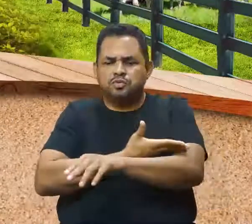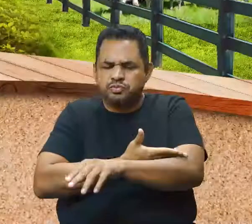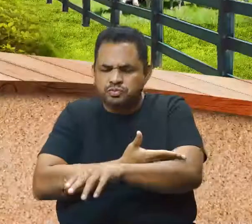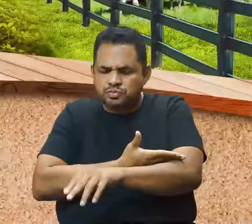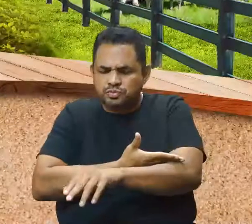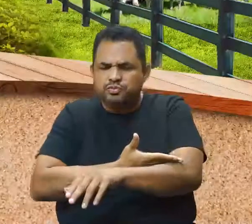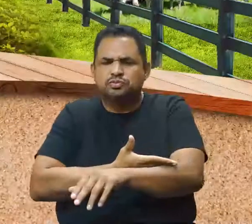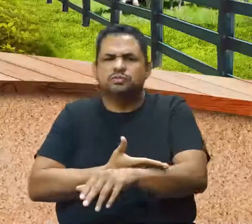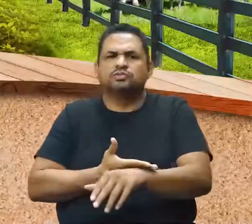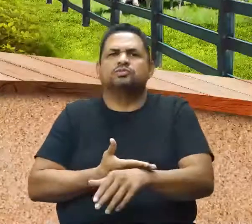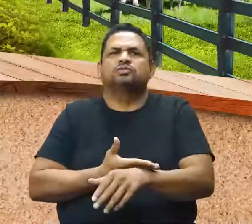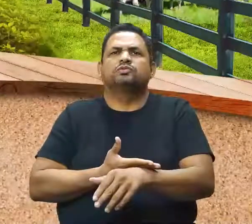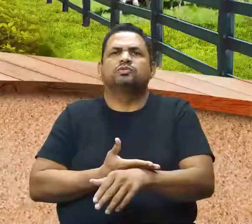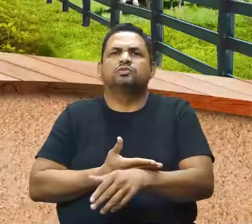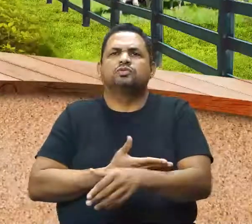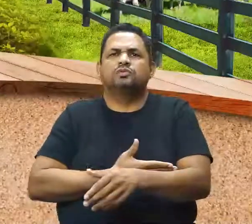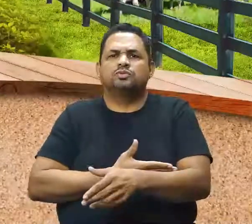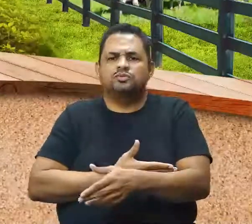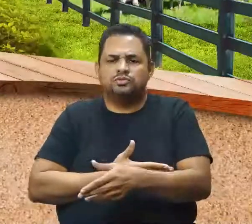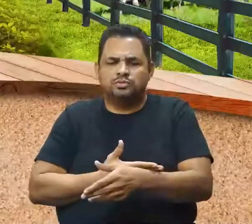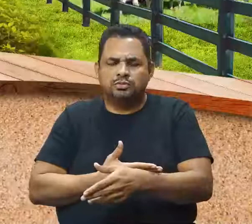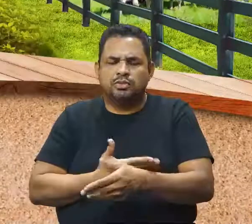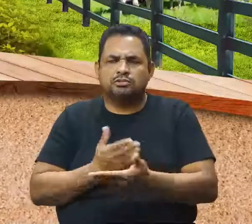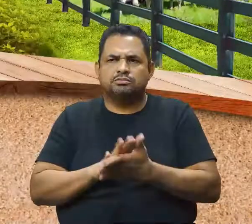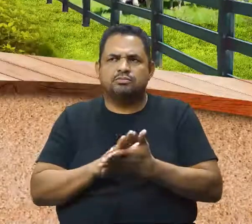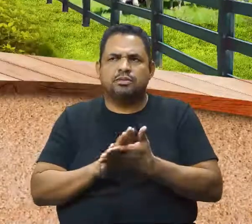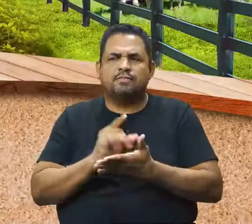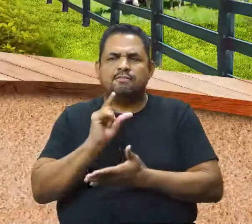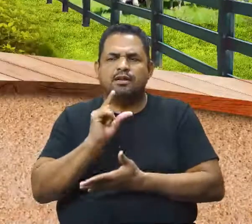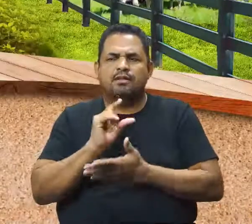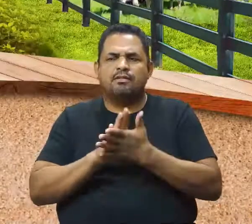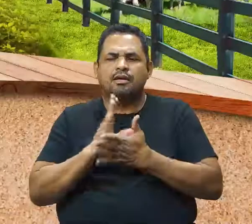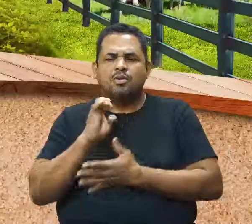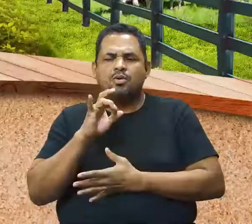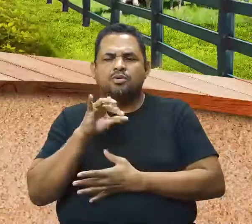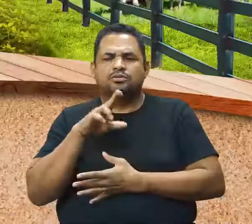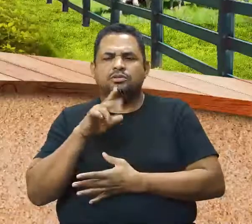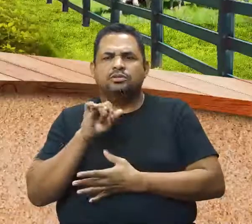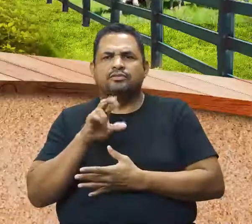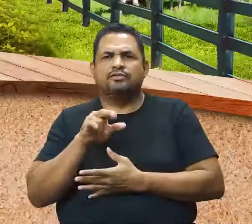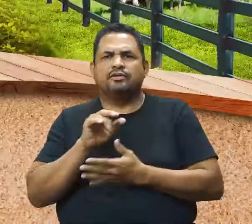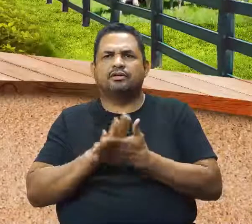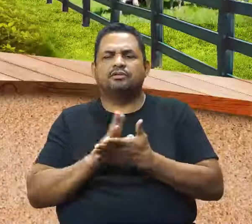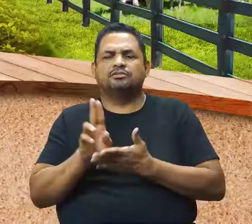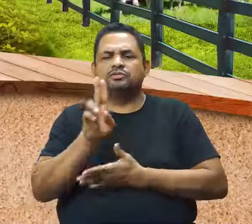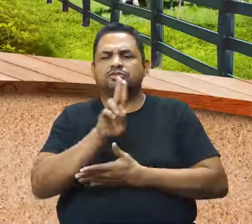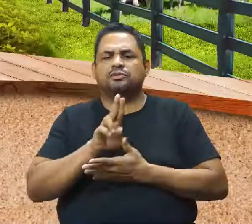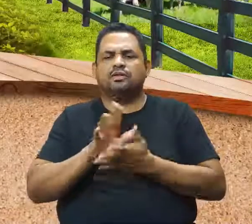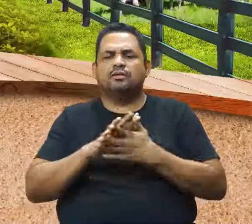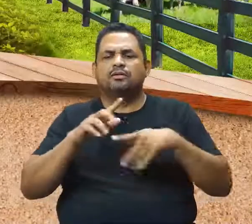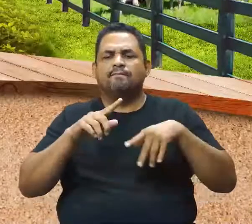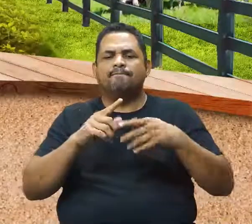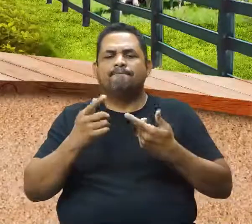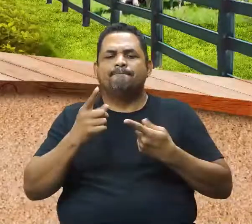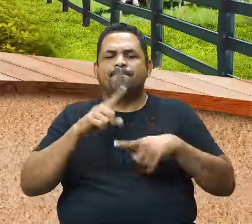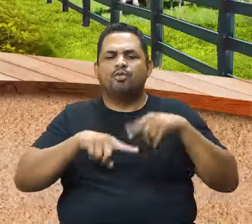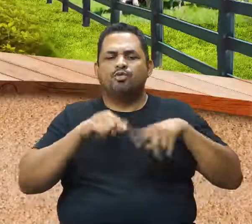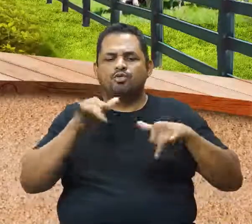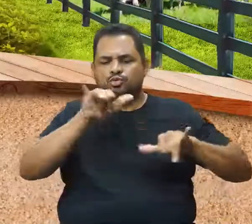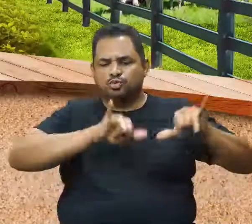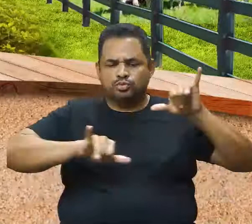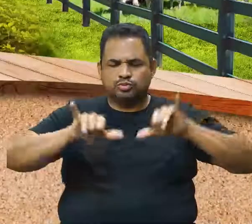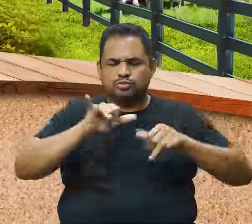em ligar a palavra de conservar, utilizando determinados produtos químicos para realizar